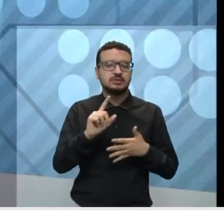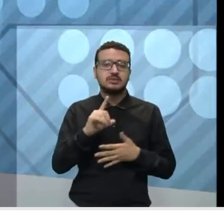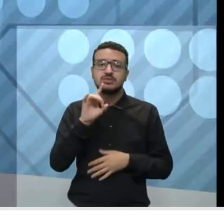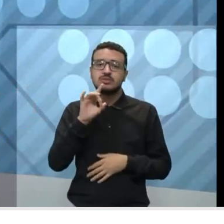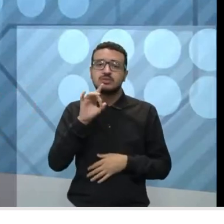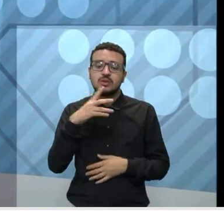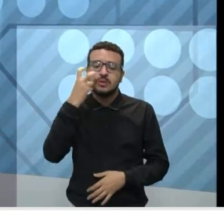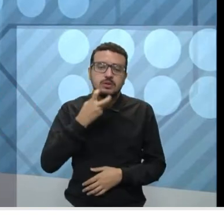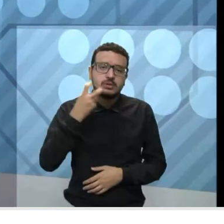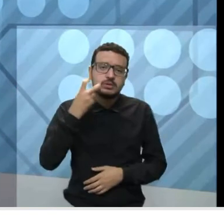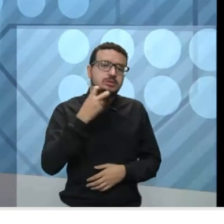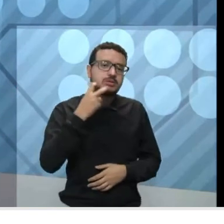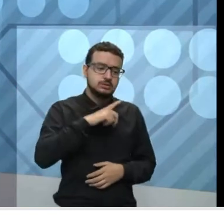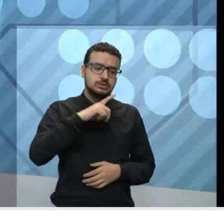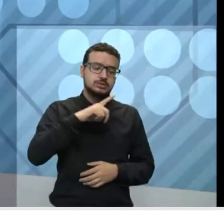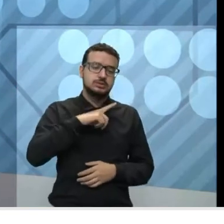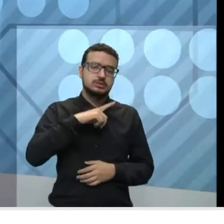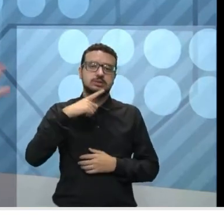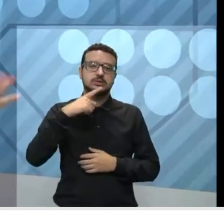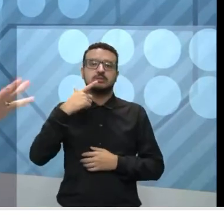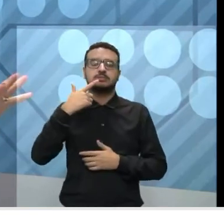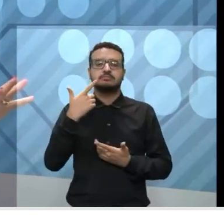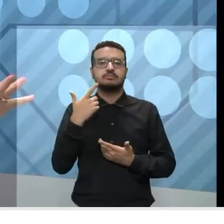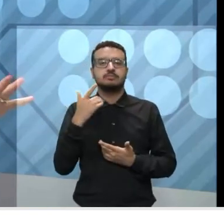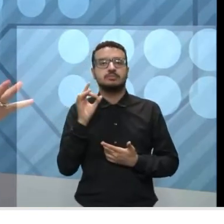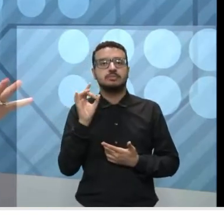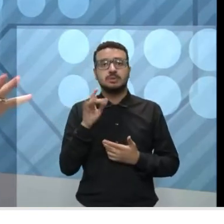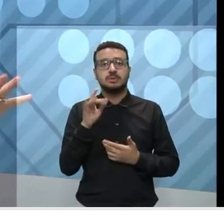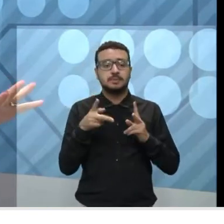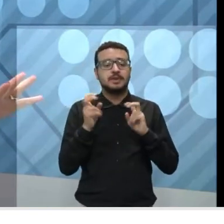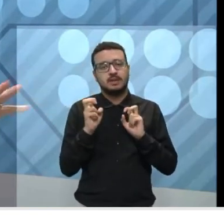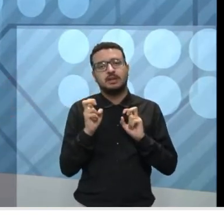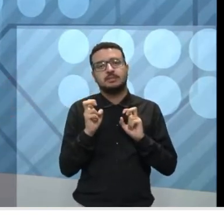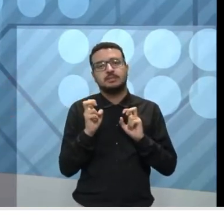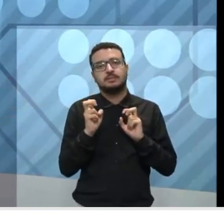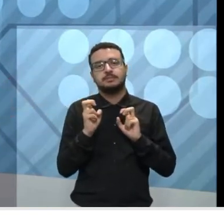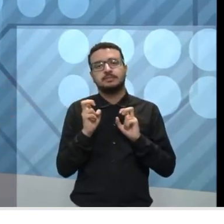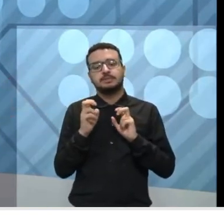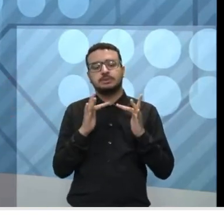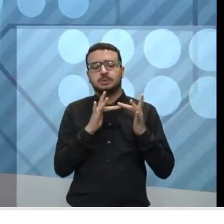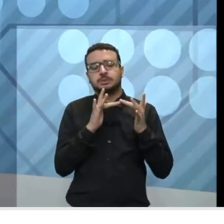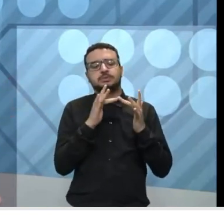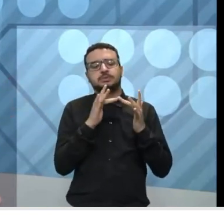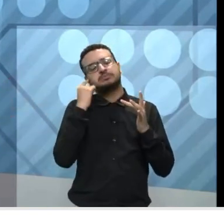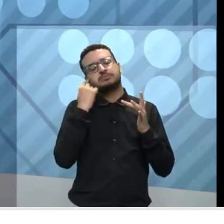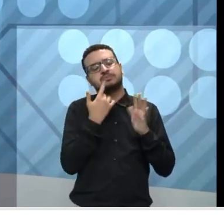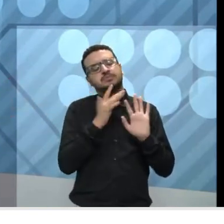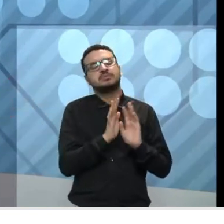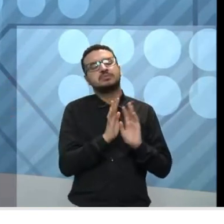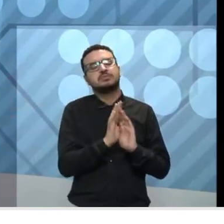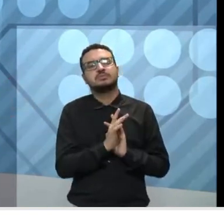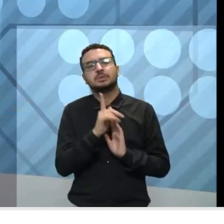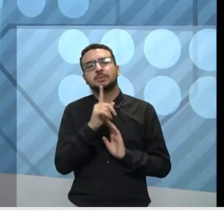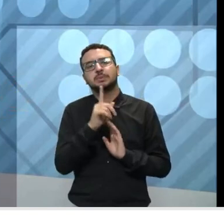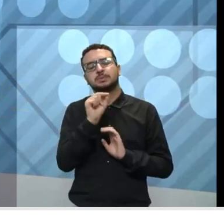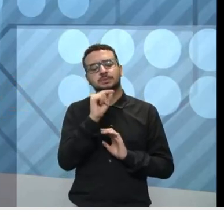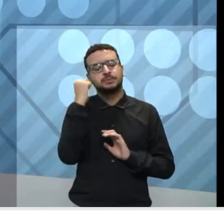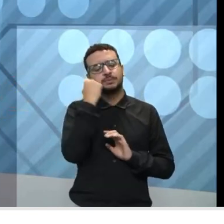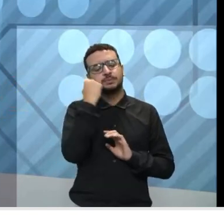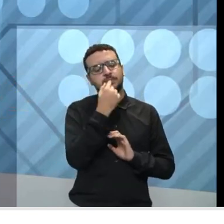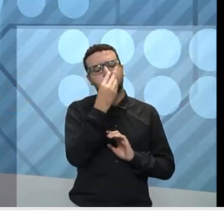Então são aqueles, a autor coloca o termo, desprezam a comunidade surda. Essa é a perspectiva da autora, mas a gente